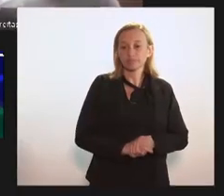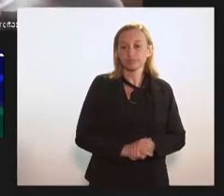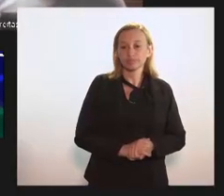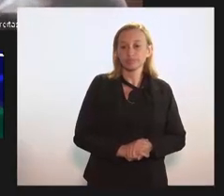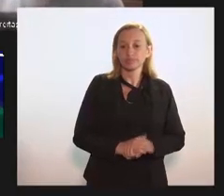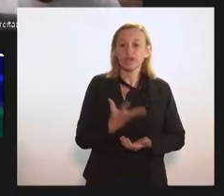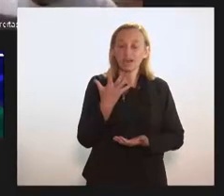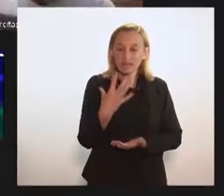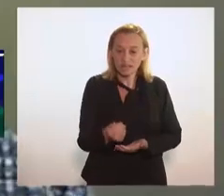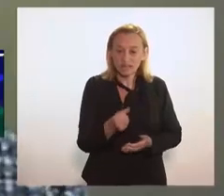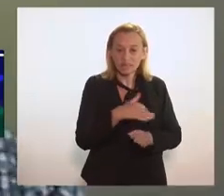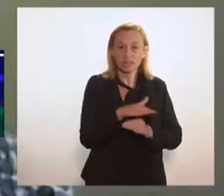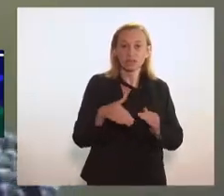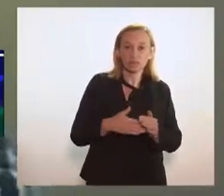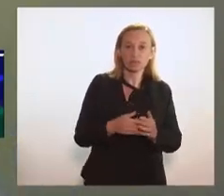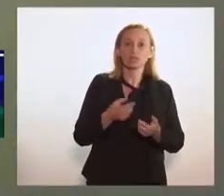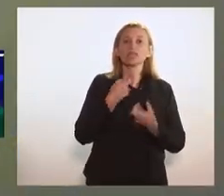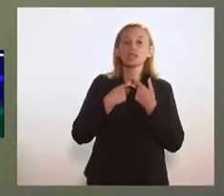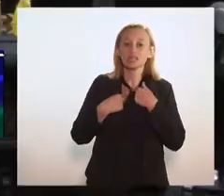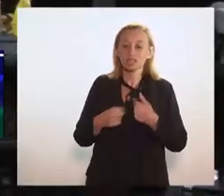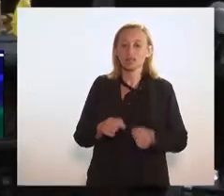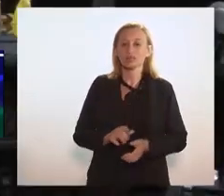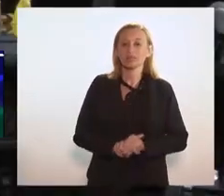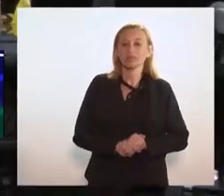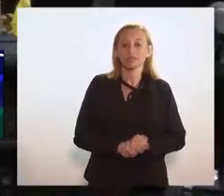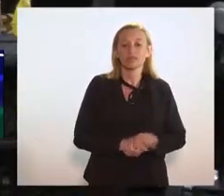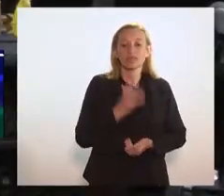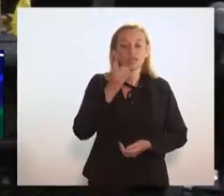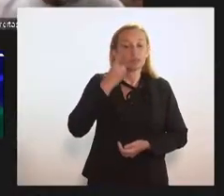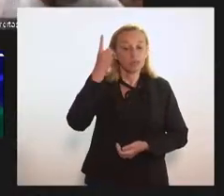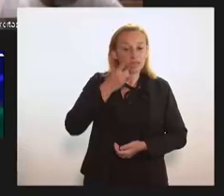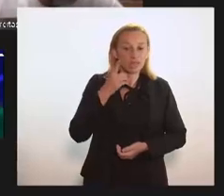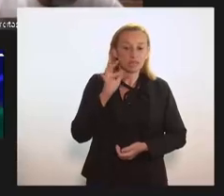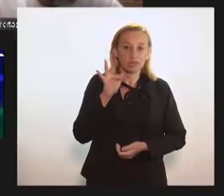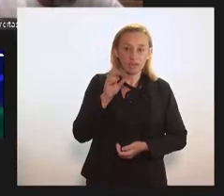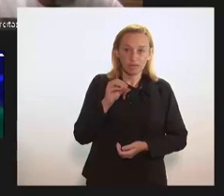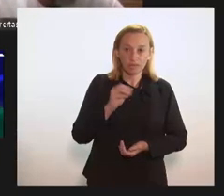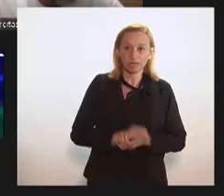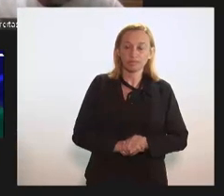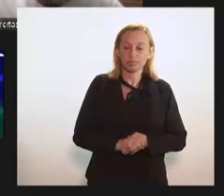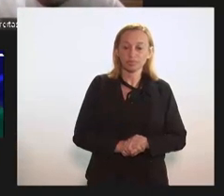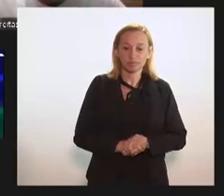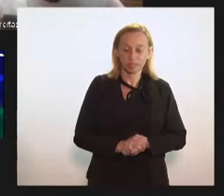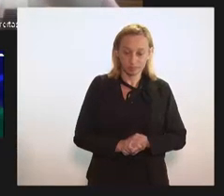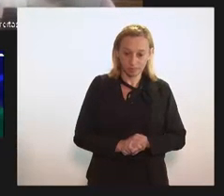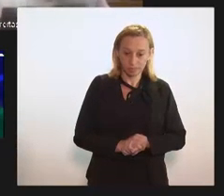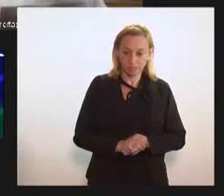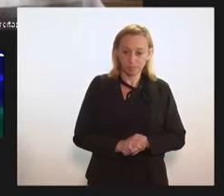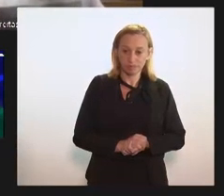a autoria a todos assim que desejar. Deputado Flávio Serafim. Obrigada, deputado.